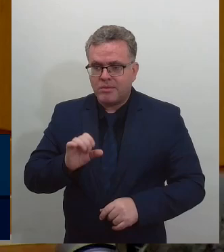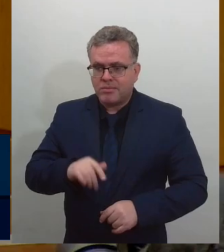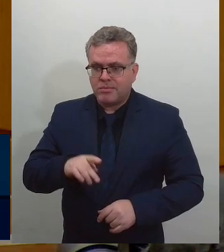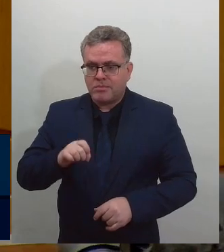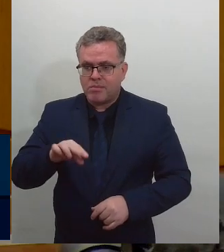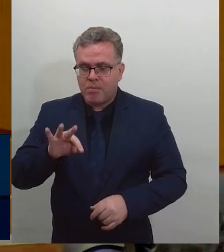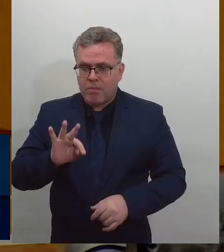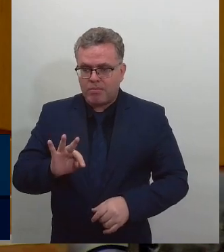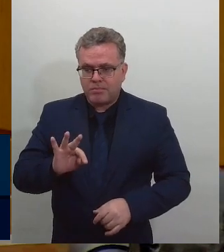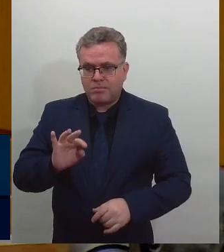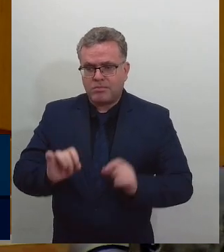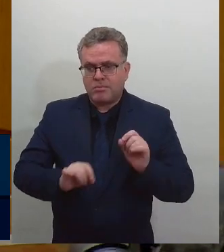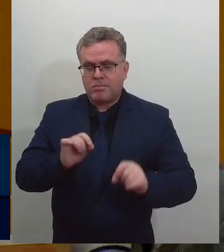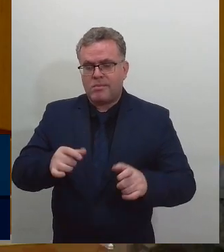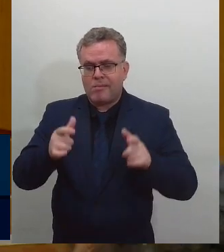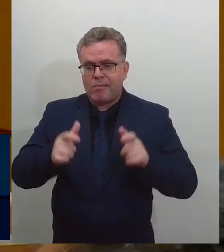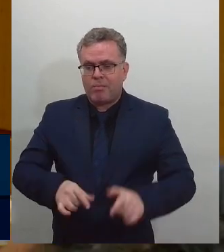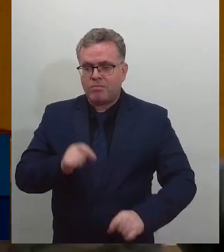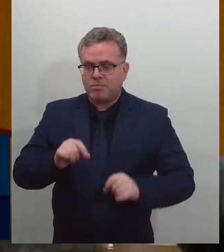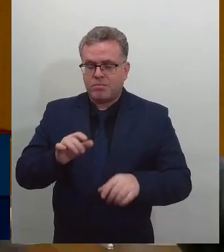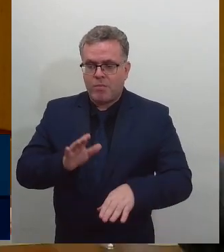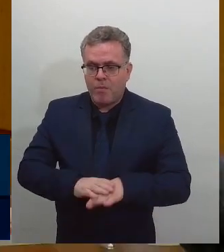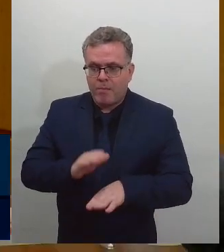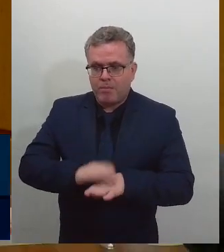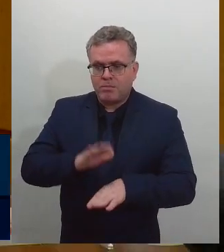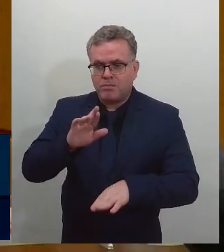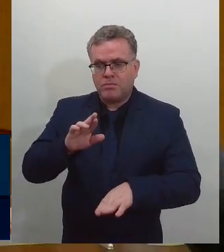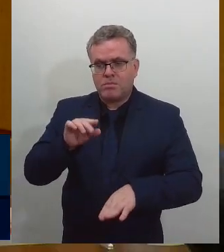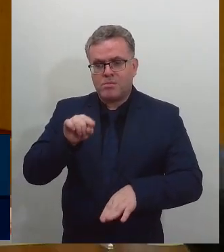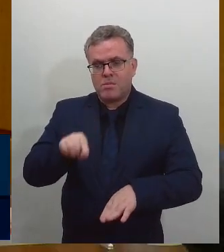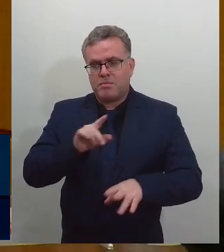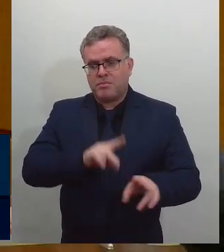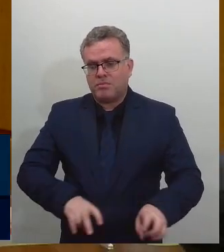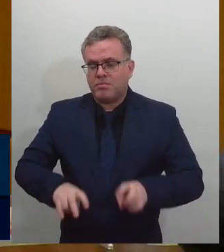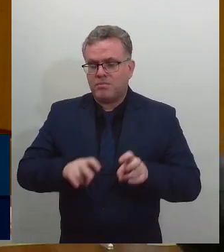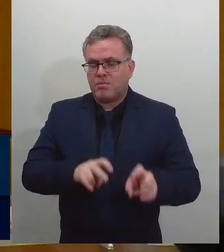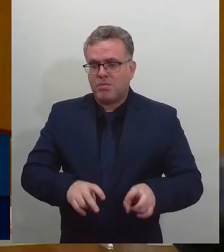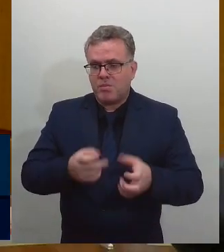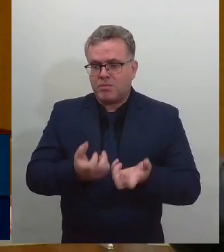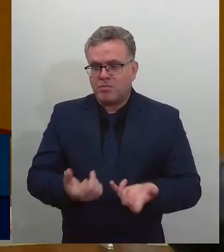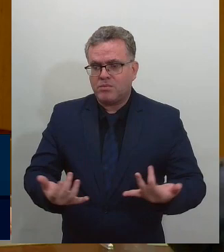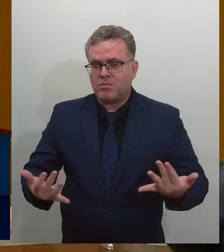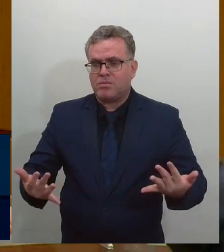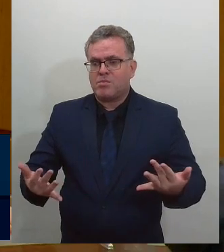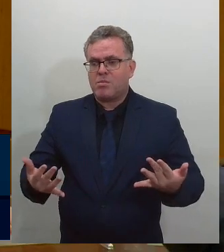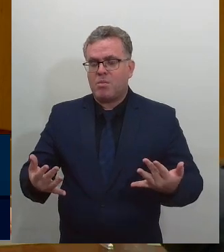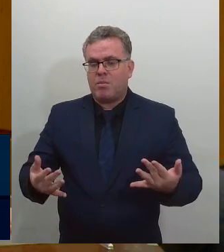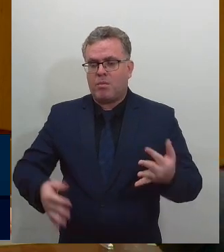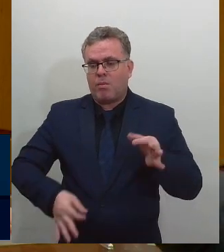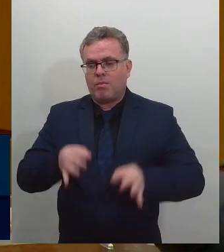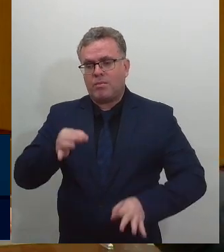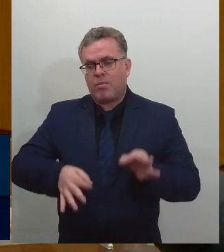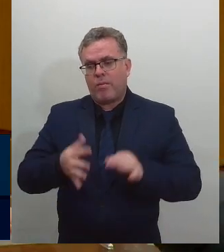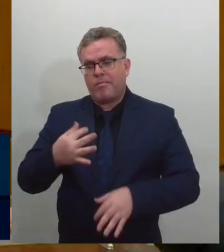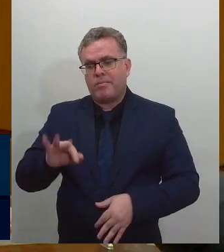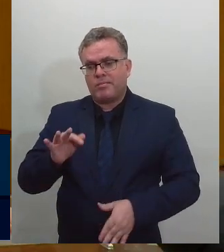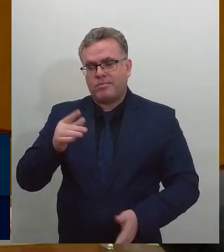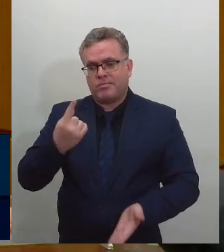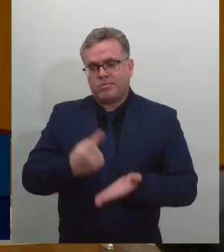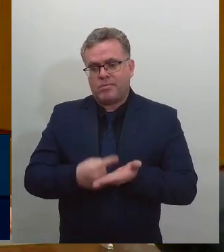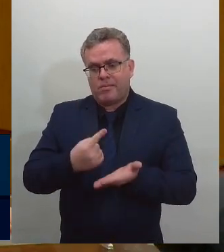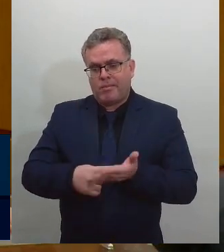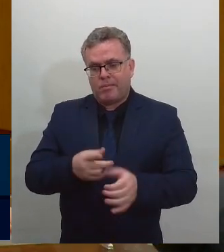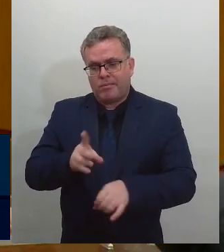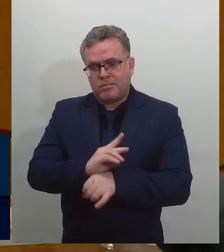foi autorizado e é autorizado pela Justiça Federal com o monitoramento onde produz